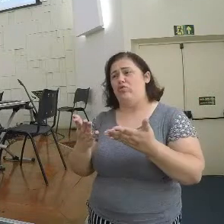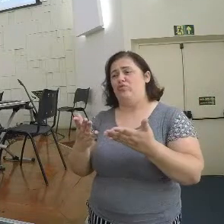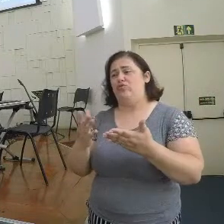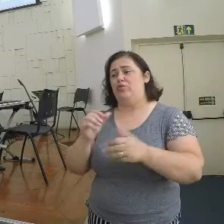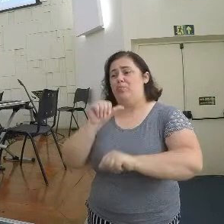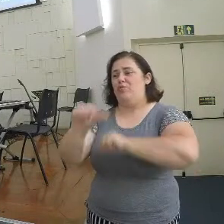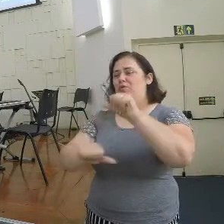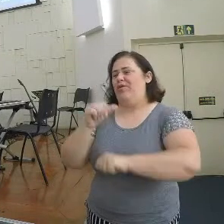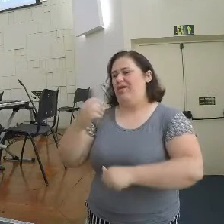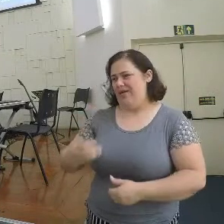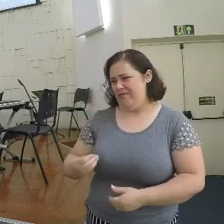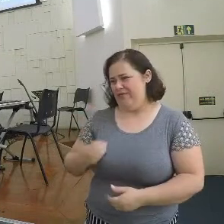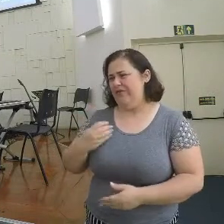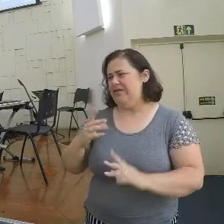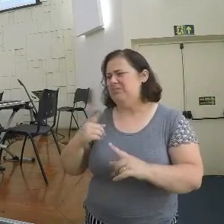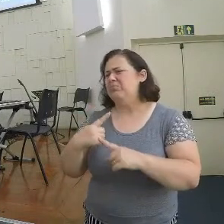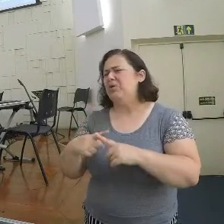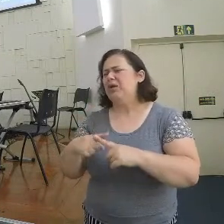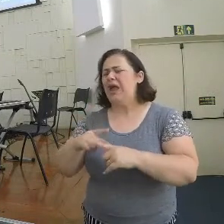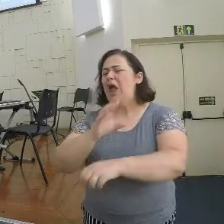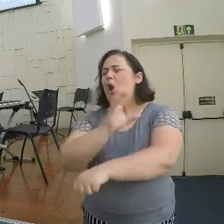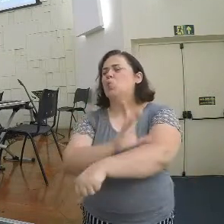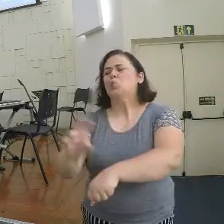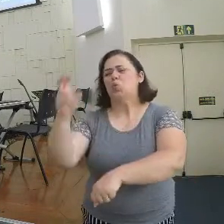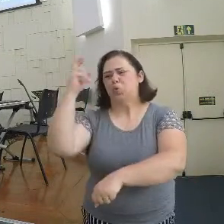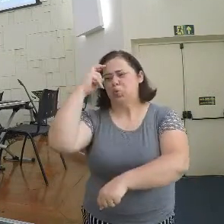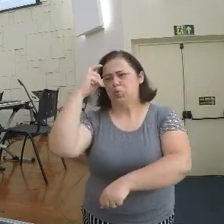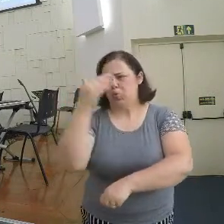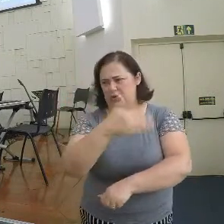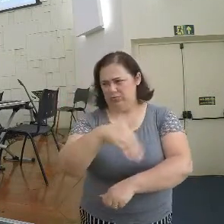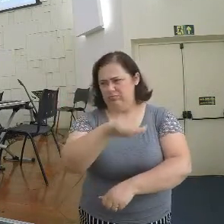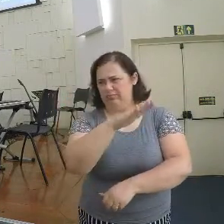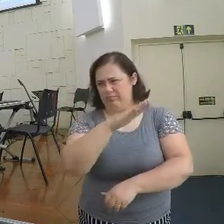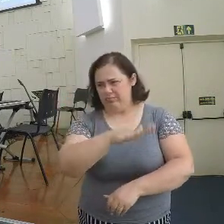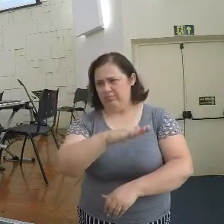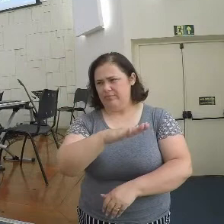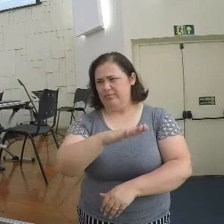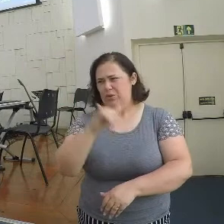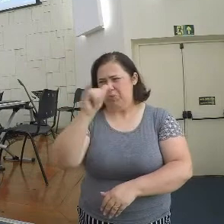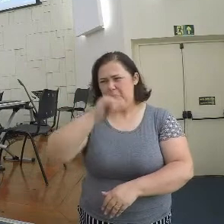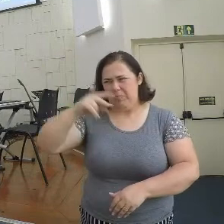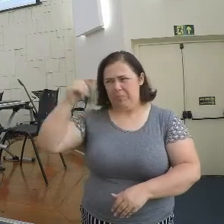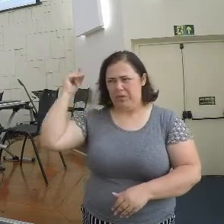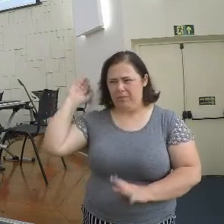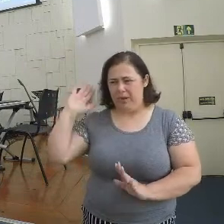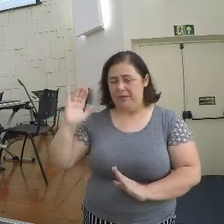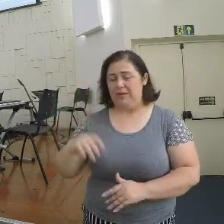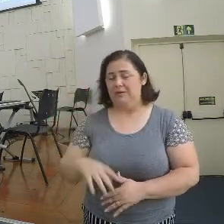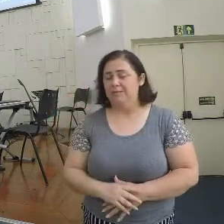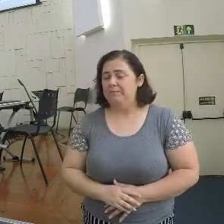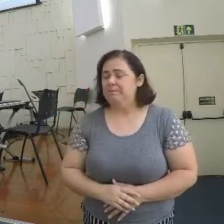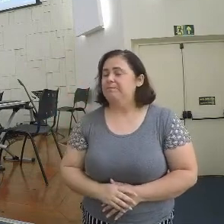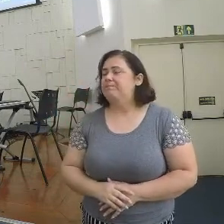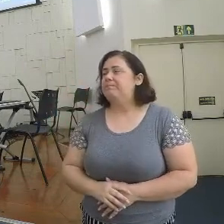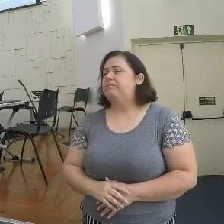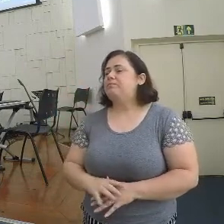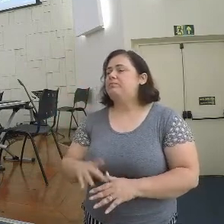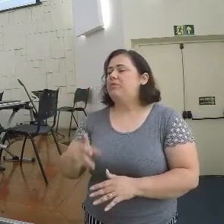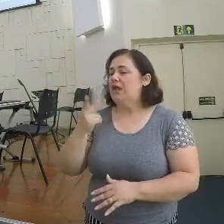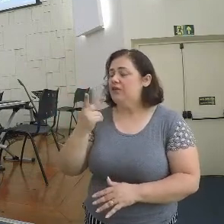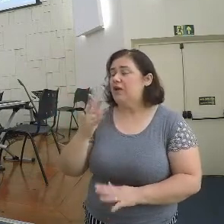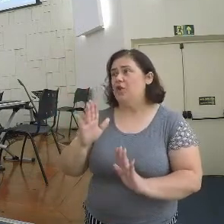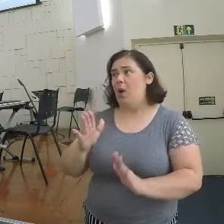seu povo, o povo dos meus pais, fosse por ele socorrido. O meu